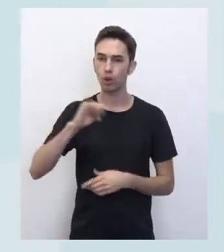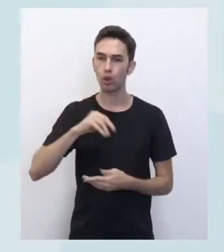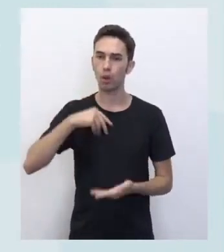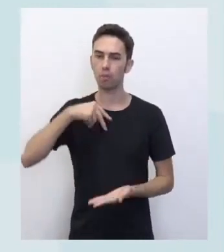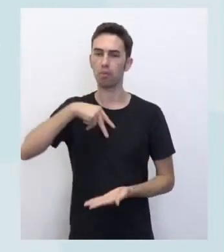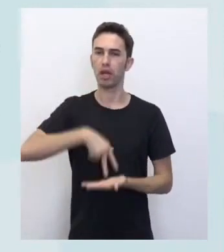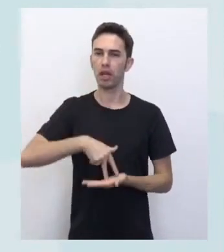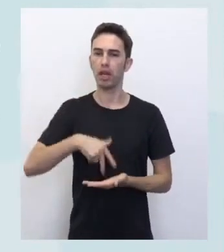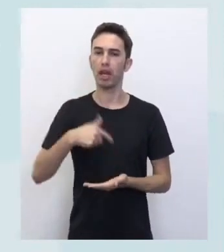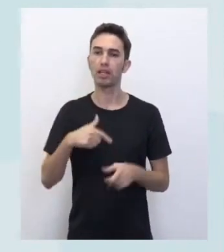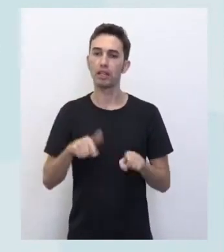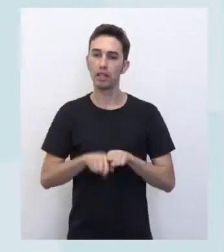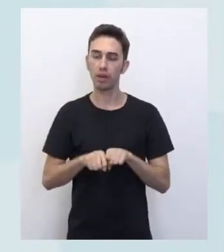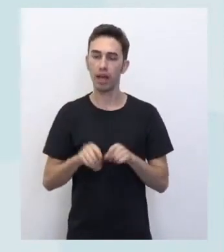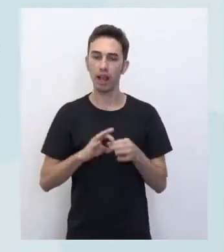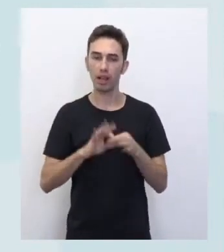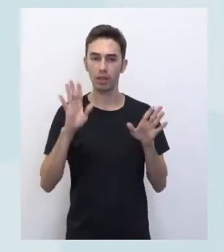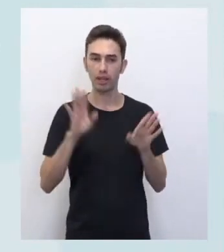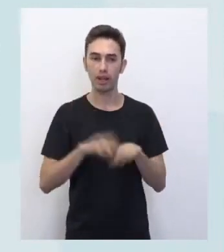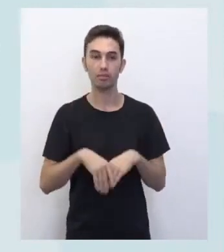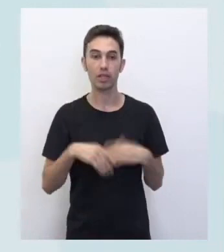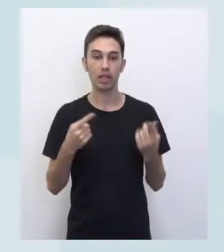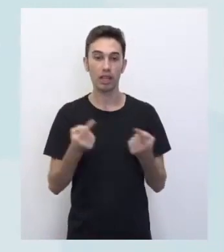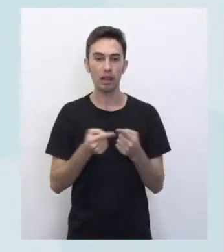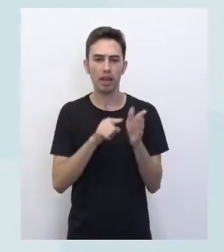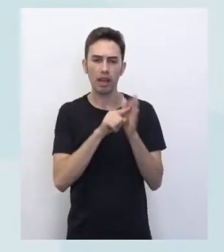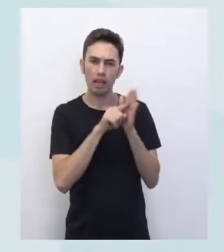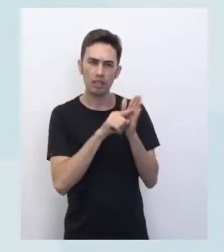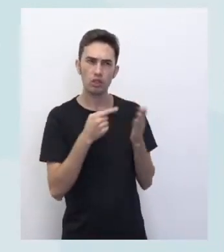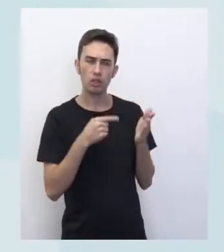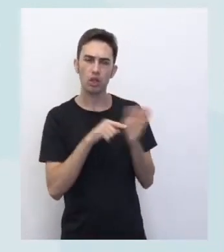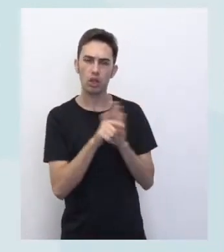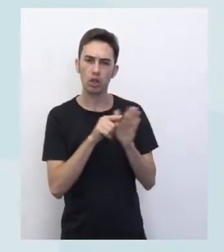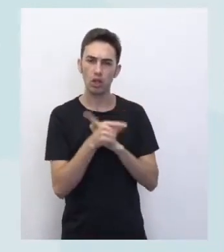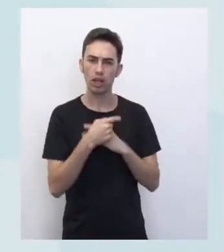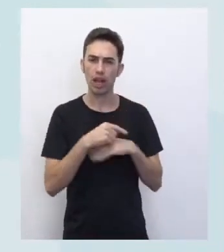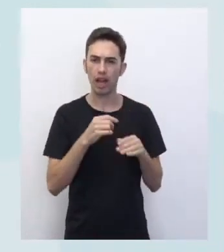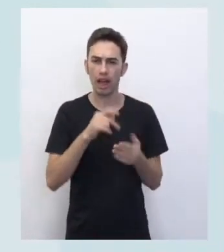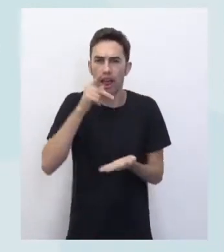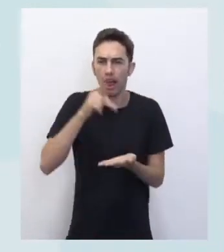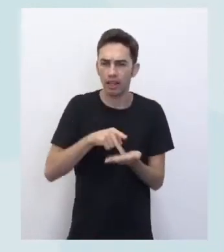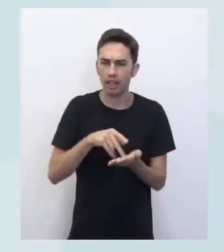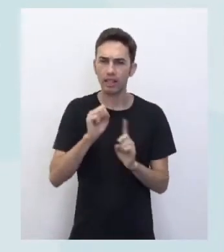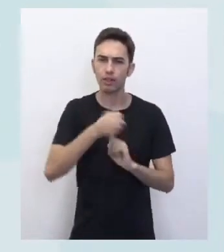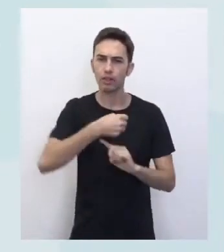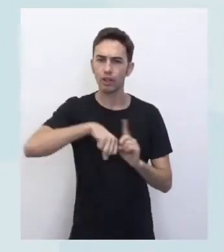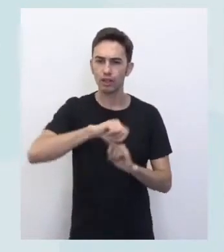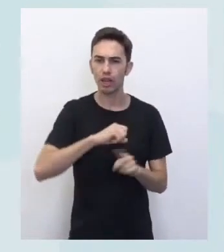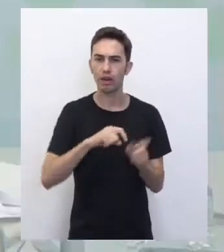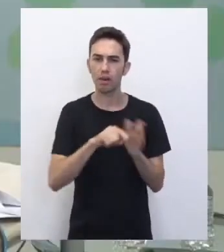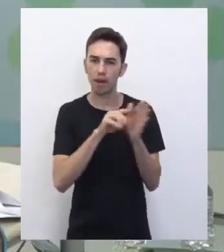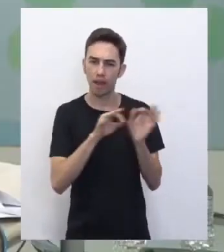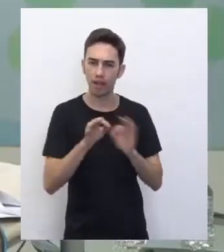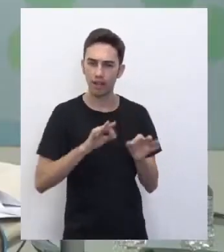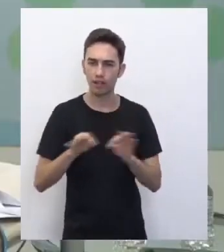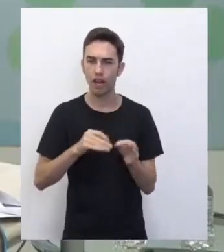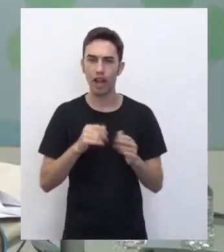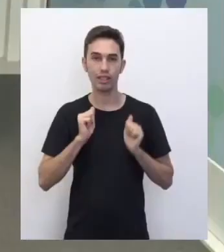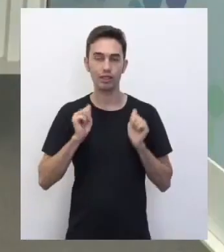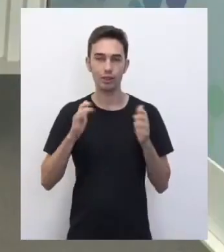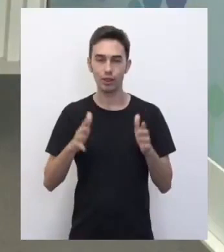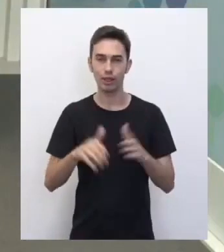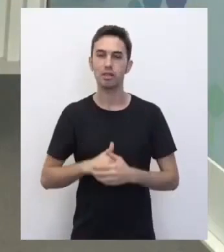questionar a realidade social e planejar ações de intervenção solidária. Estaremos aprendendo juntos aqui com o